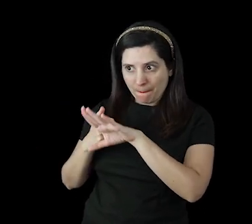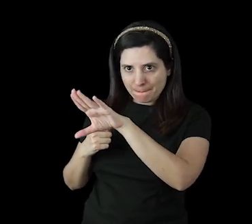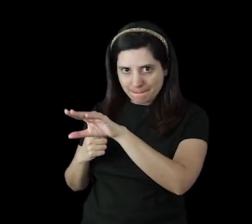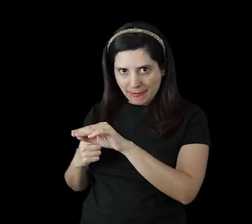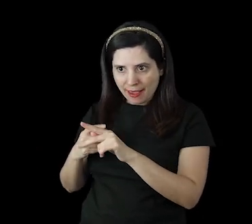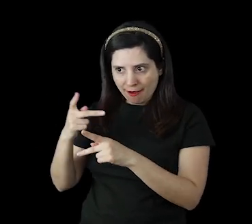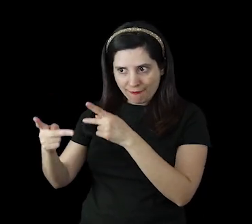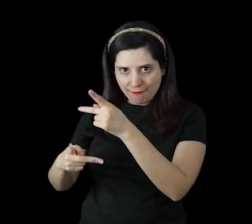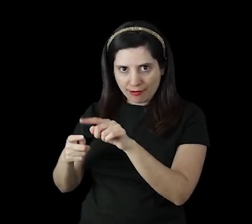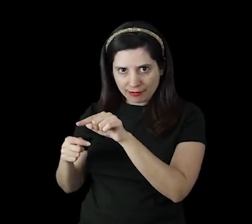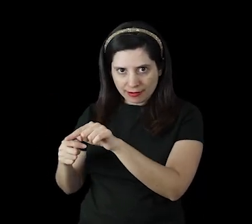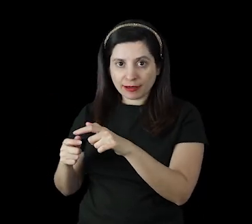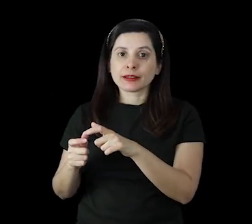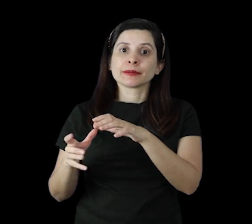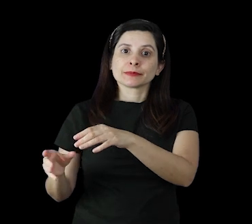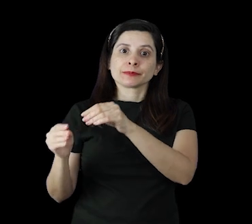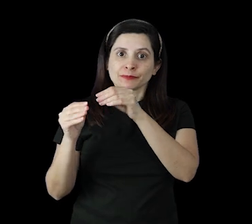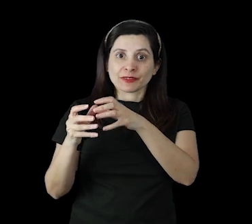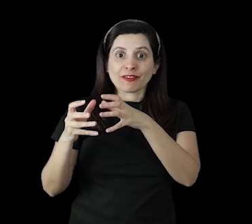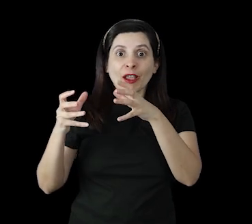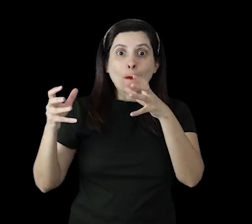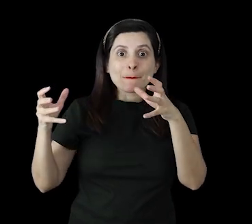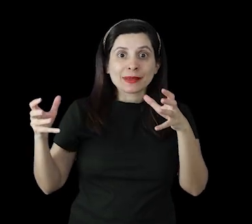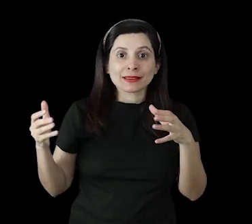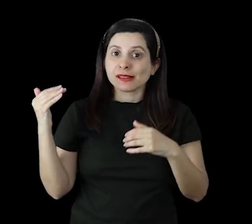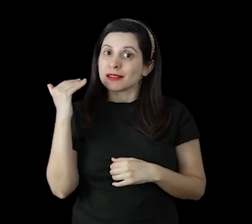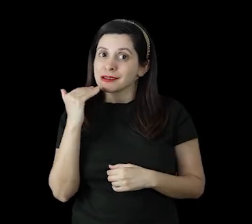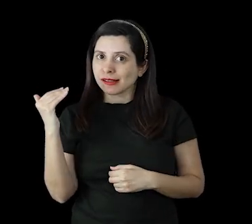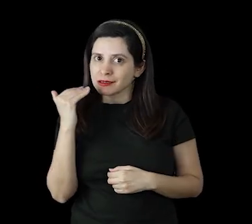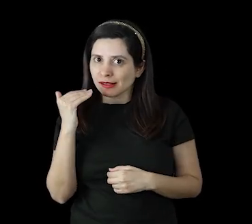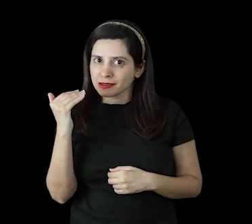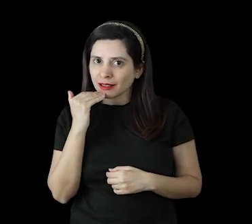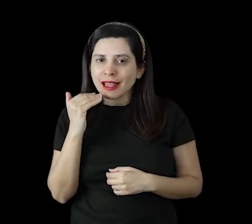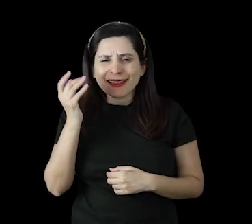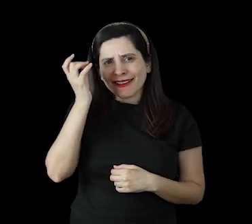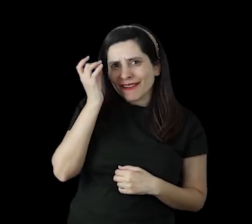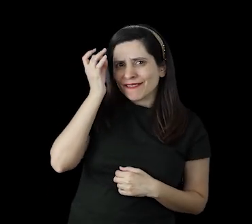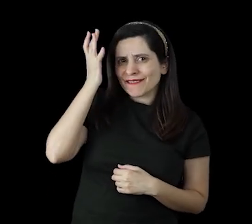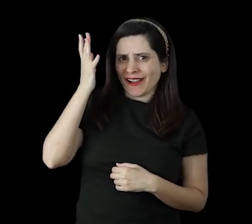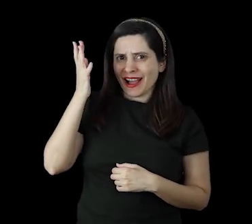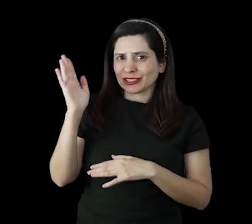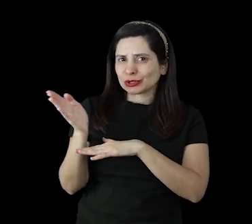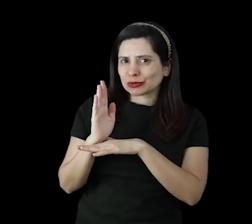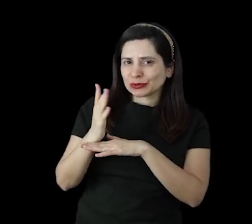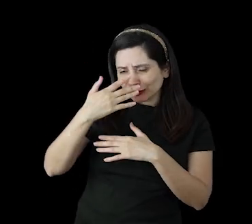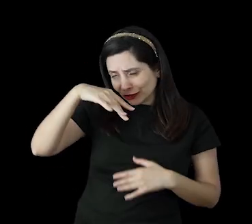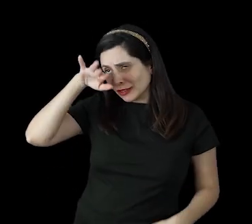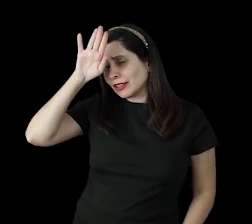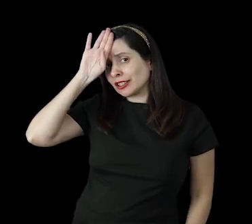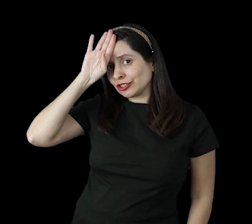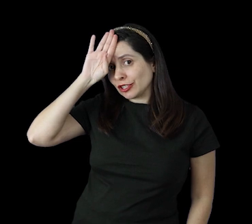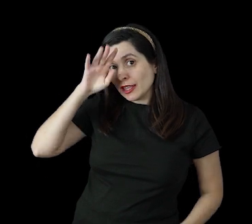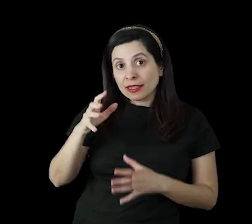e vai aumentando. Então, ele vai falhando, né? E aí é muito mais fácil construir um filme de tragédia